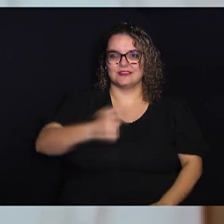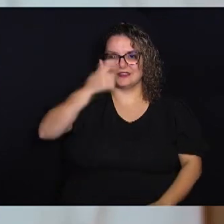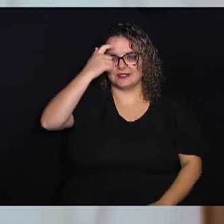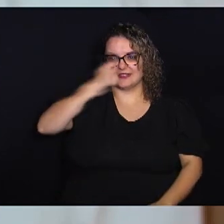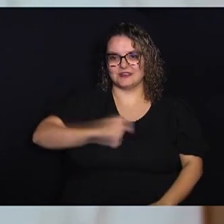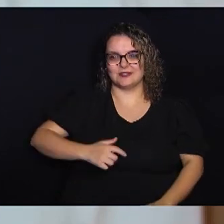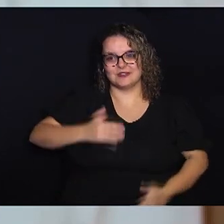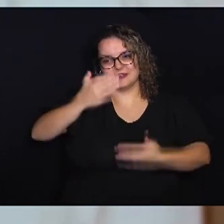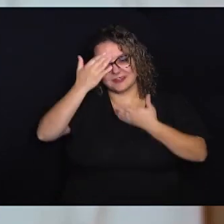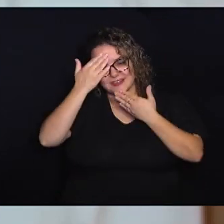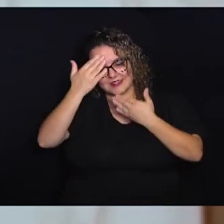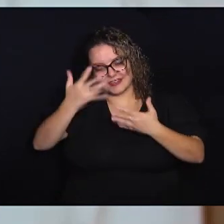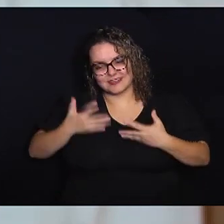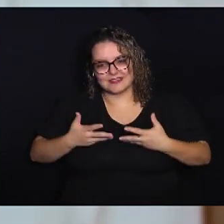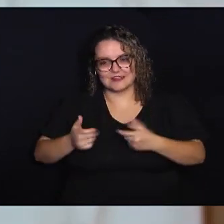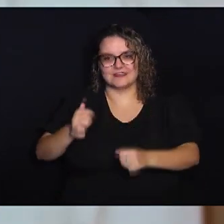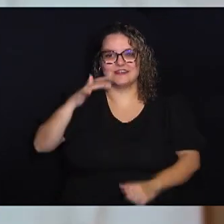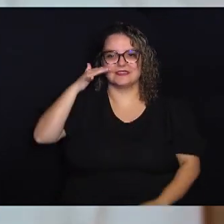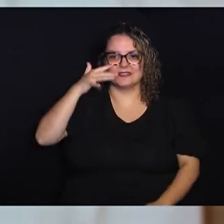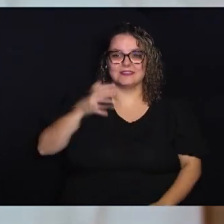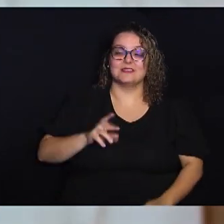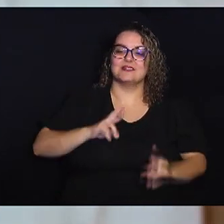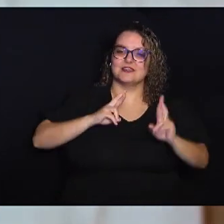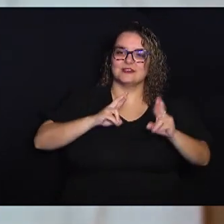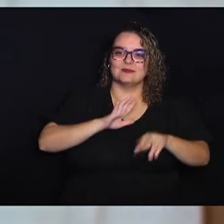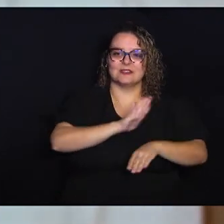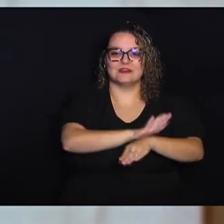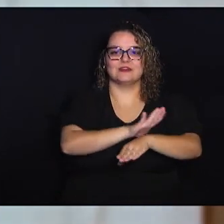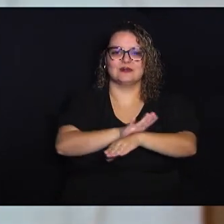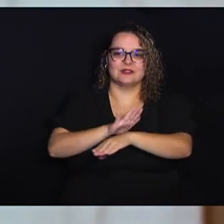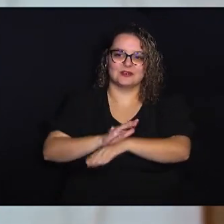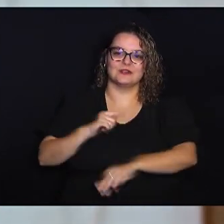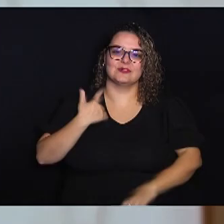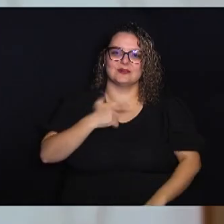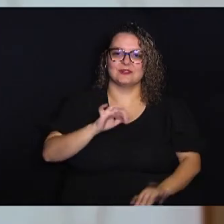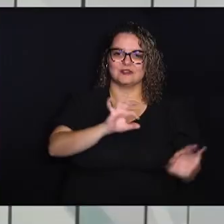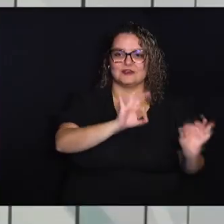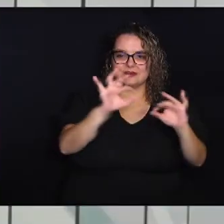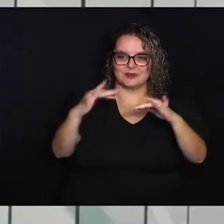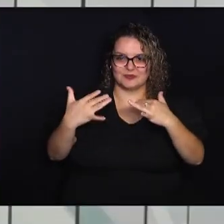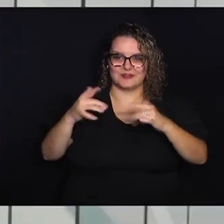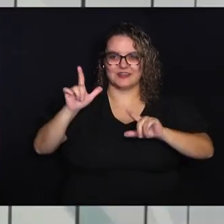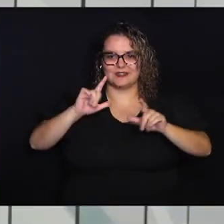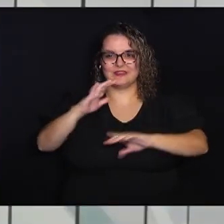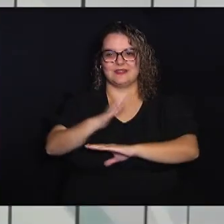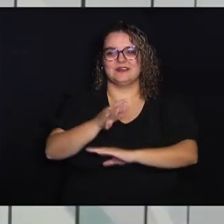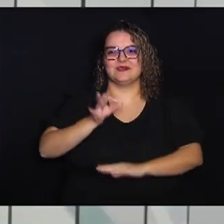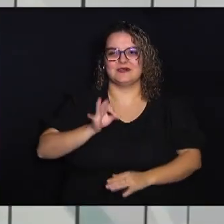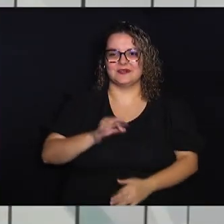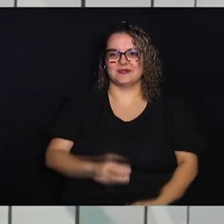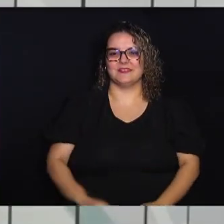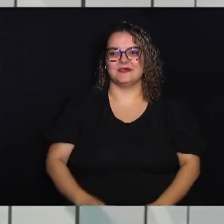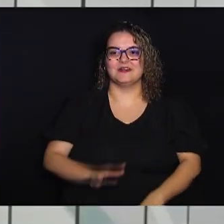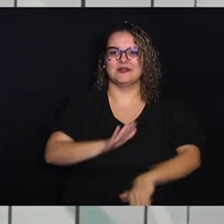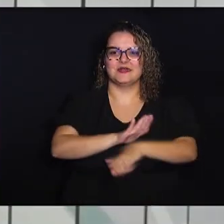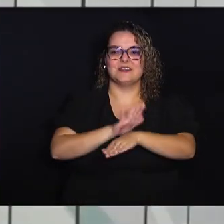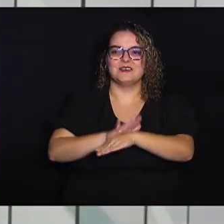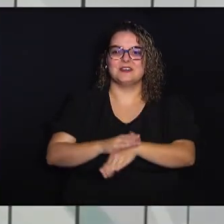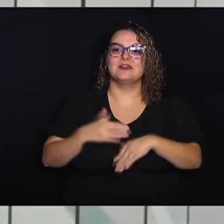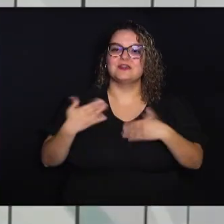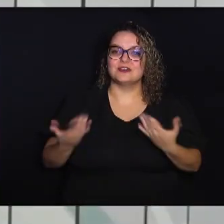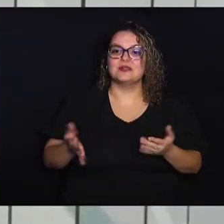Eu que agradeço o convite, Ana Paula, e espero ter contribuído aqui com a nossa audiência da TV Câmara. Com certeza, contribuiu.